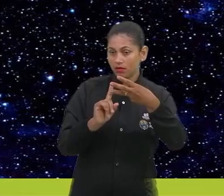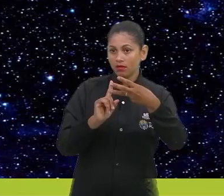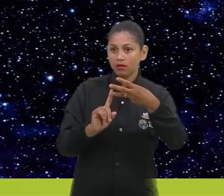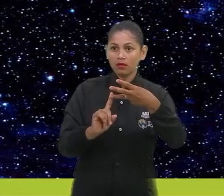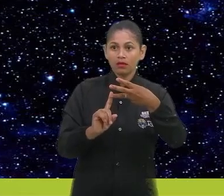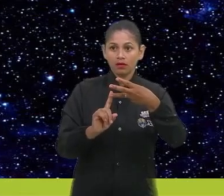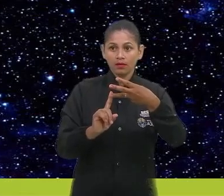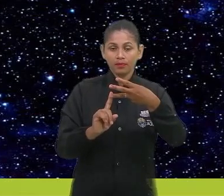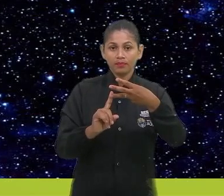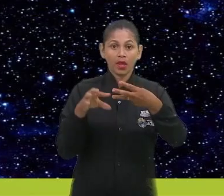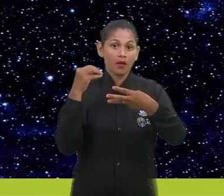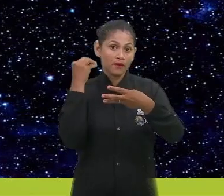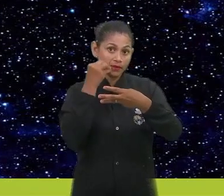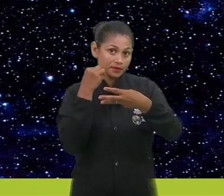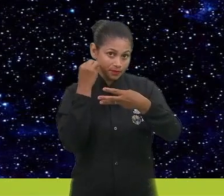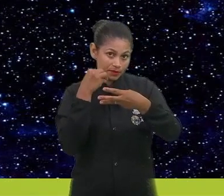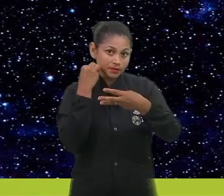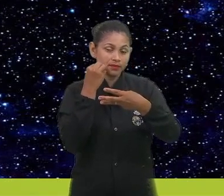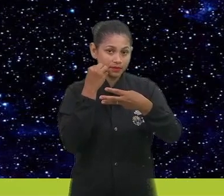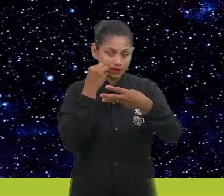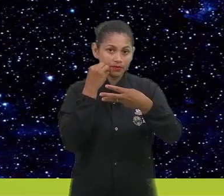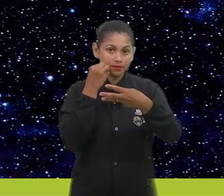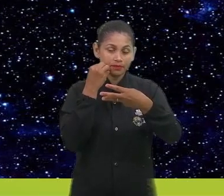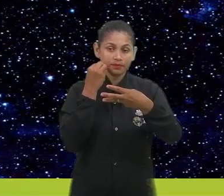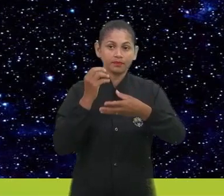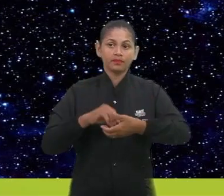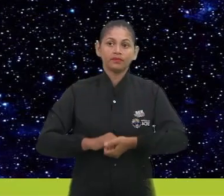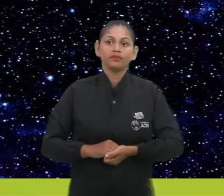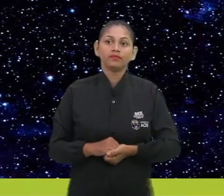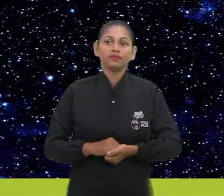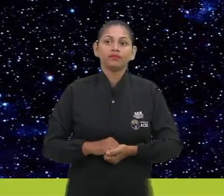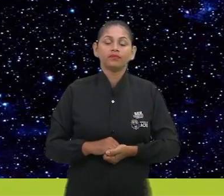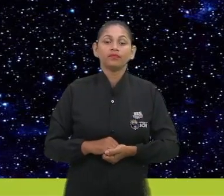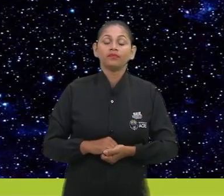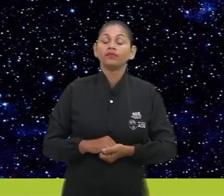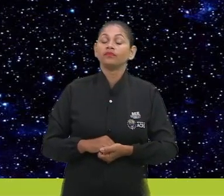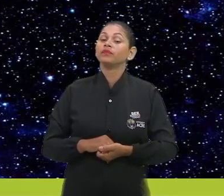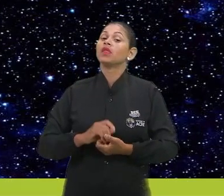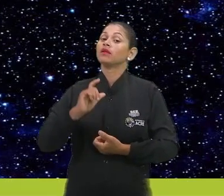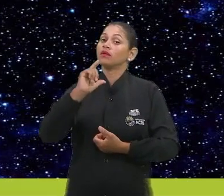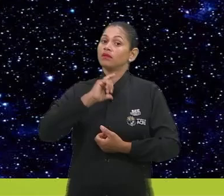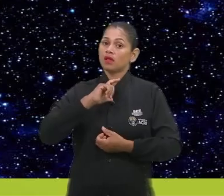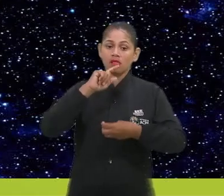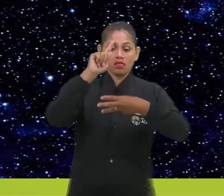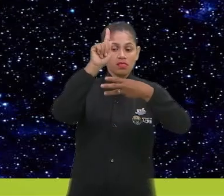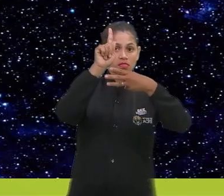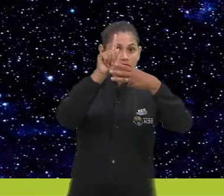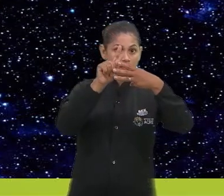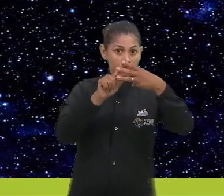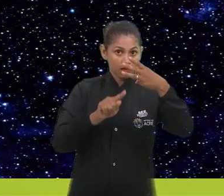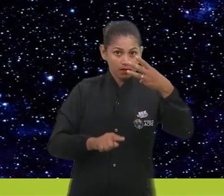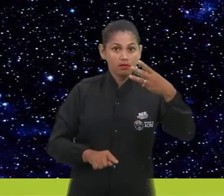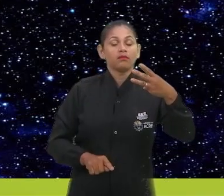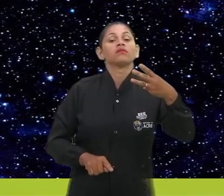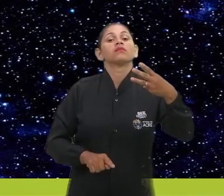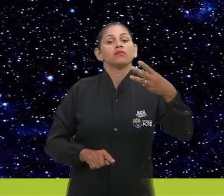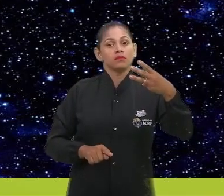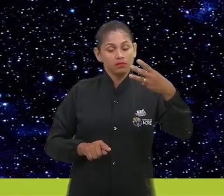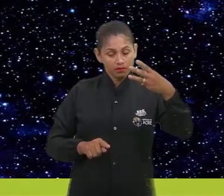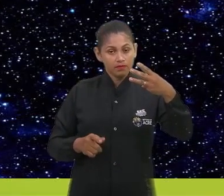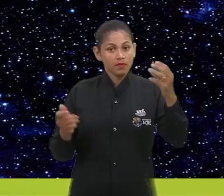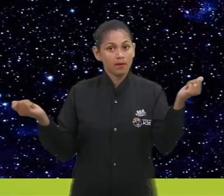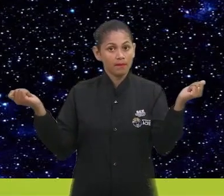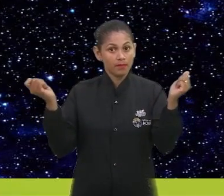astroquímica experimental. Então perceba que eu tenho 3 sub-áreas que são capazes